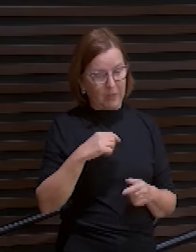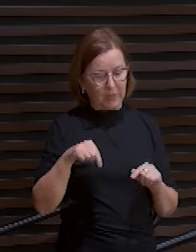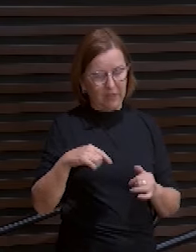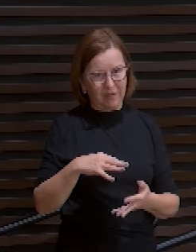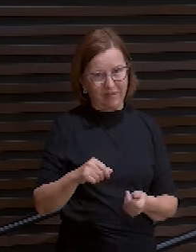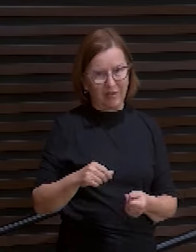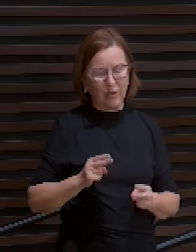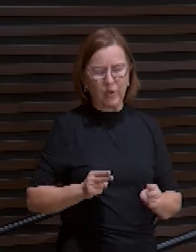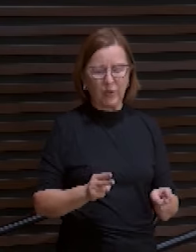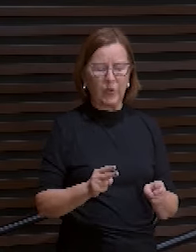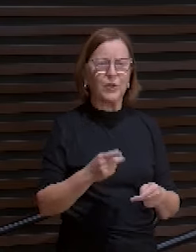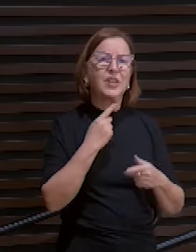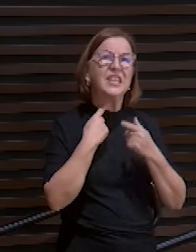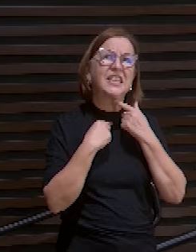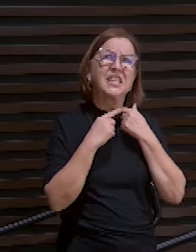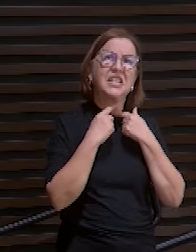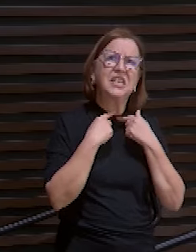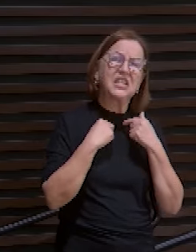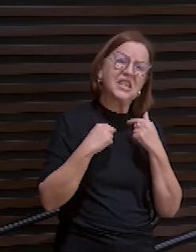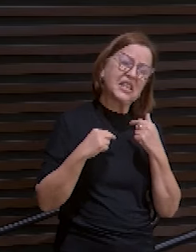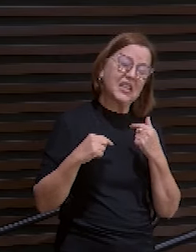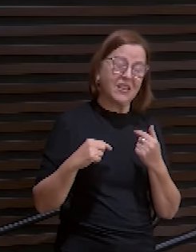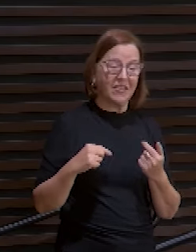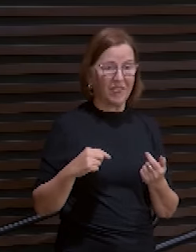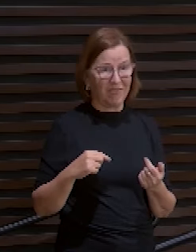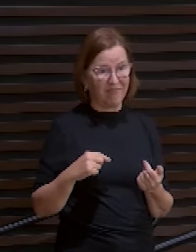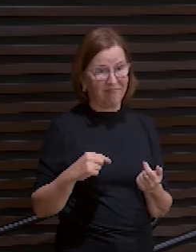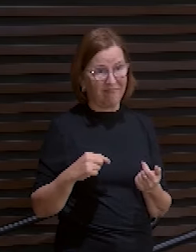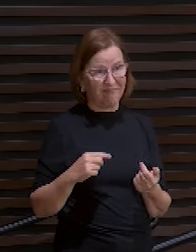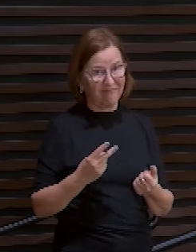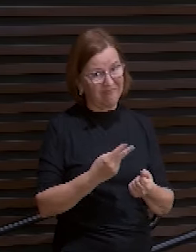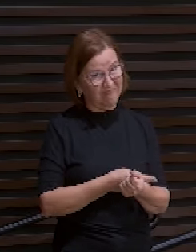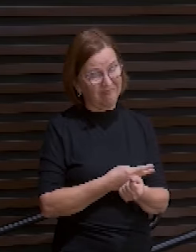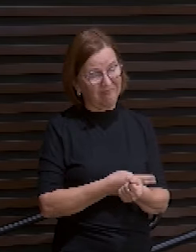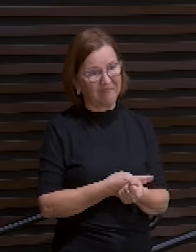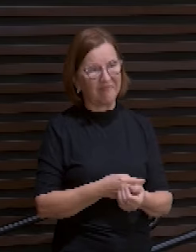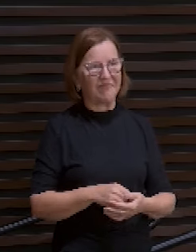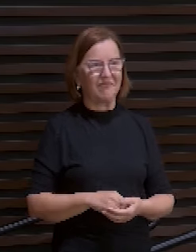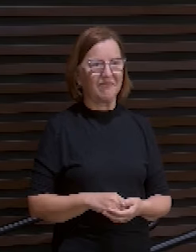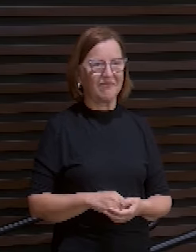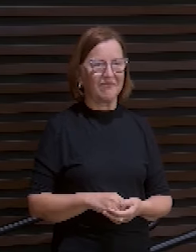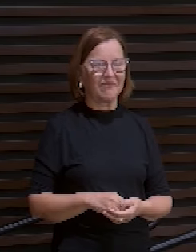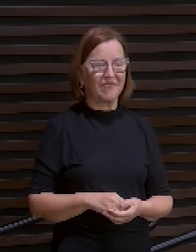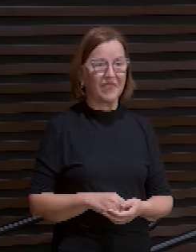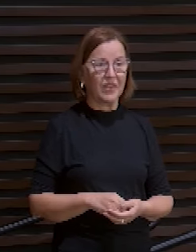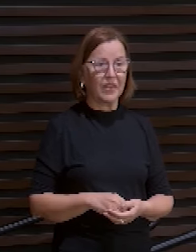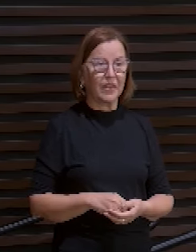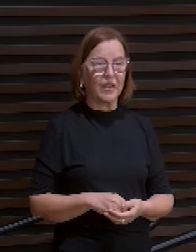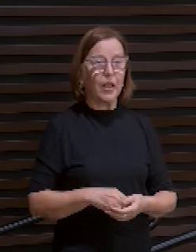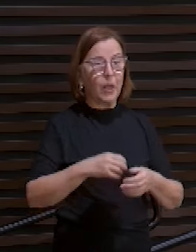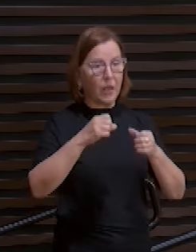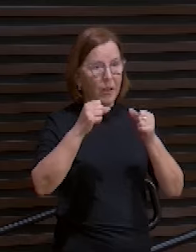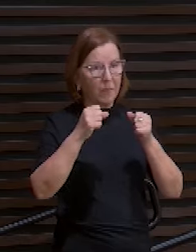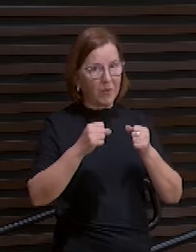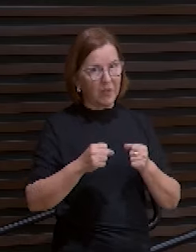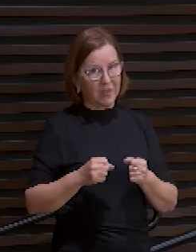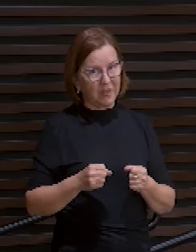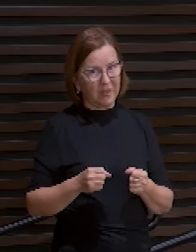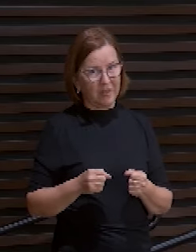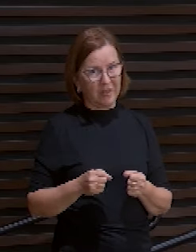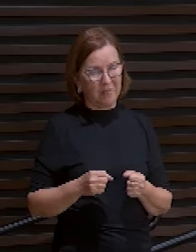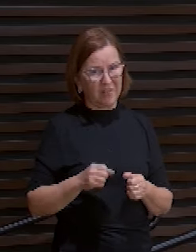desejos alternativos e concorrentes aos quais podemos infelizmente